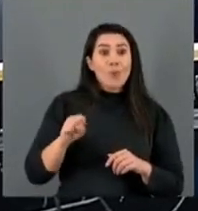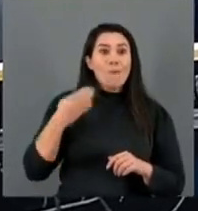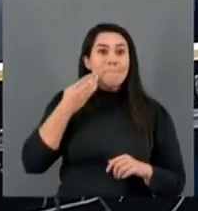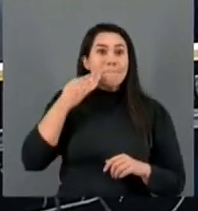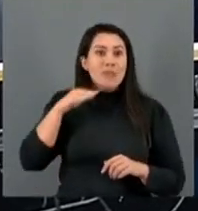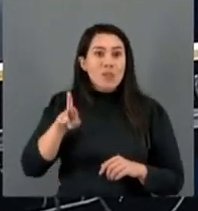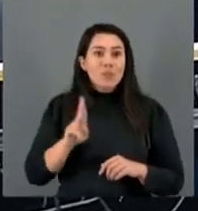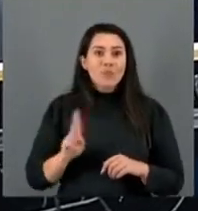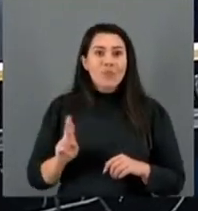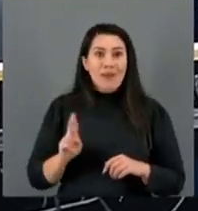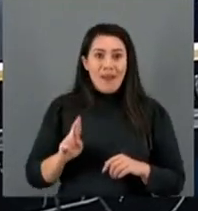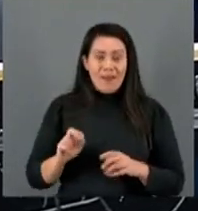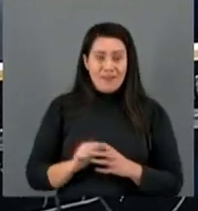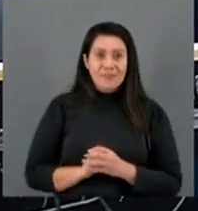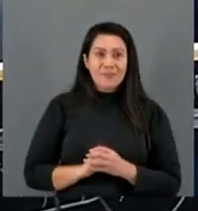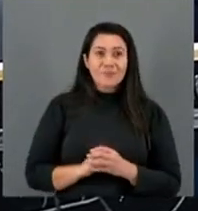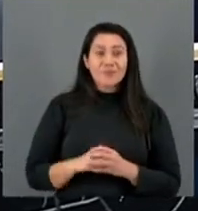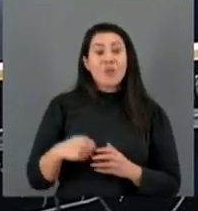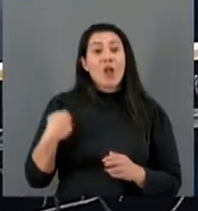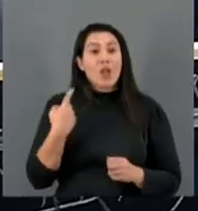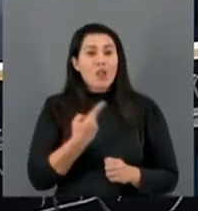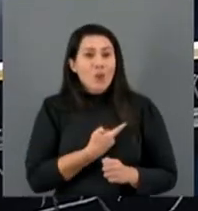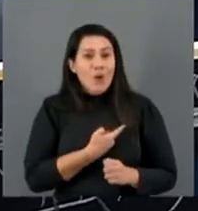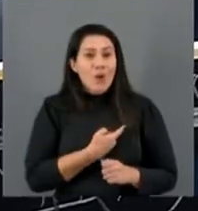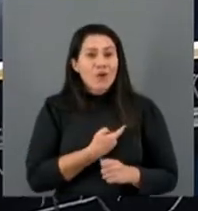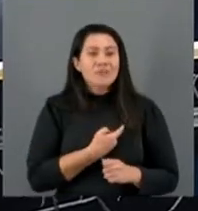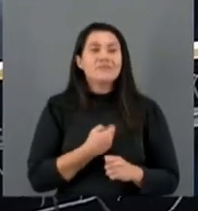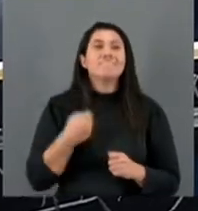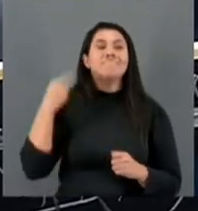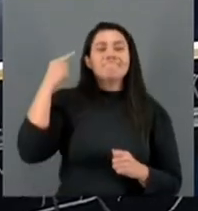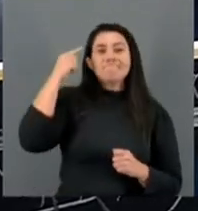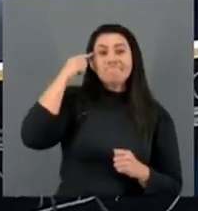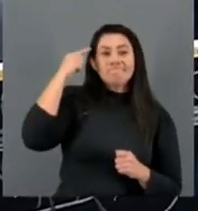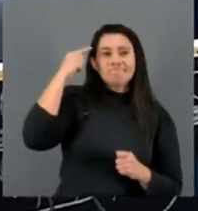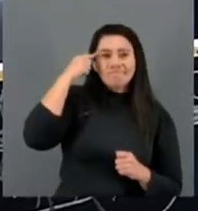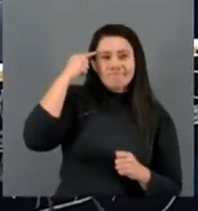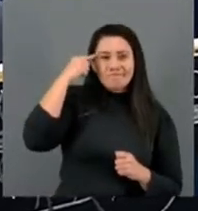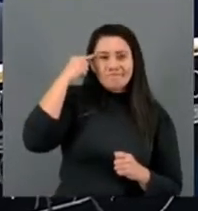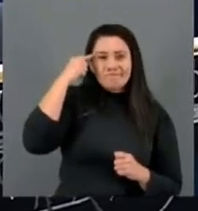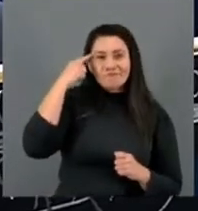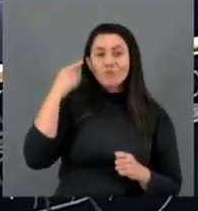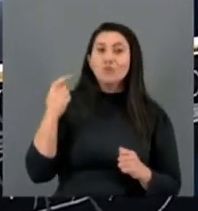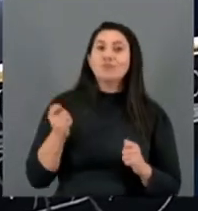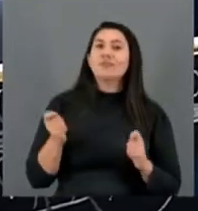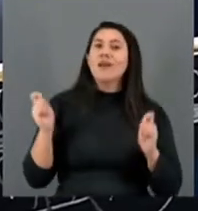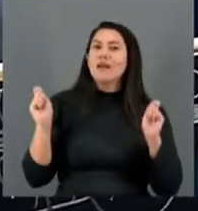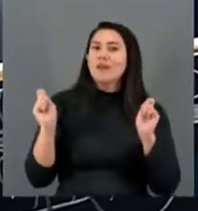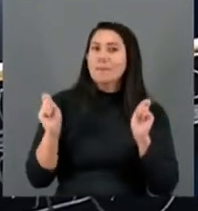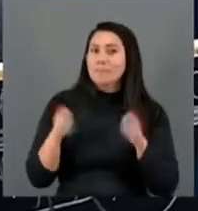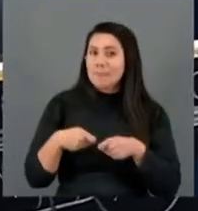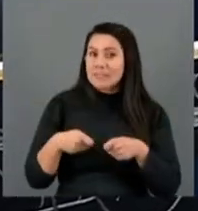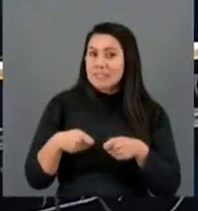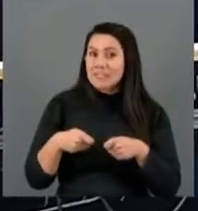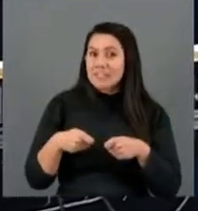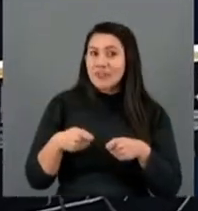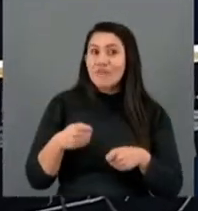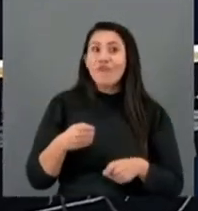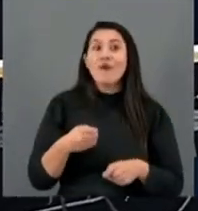para trazer isso ao conhecimento, à compreensão das pessoas, daria para elevar o salário mínimo